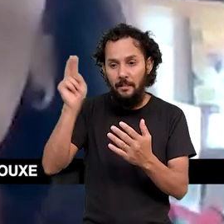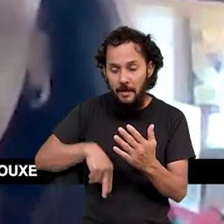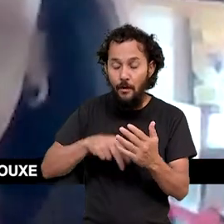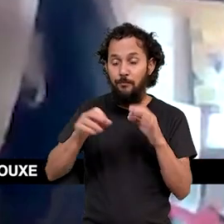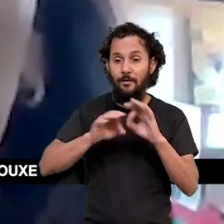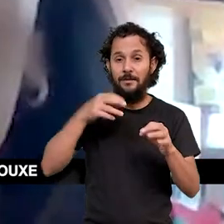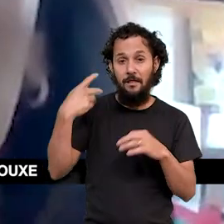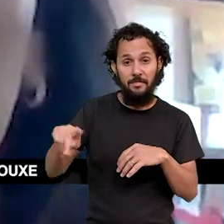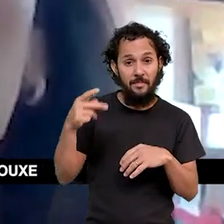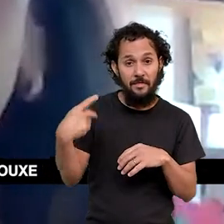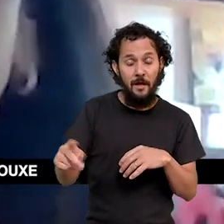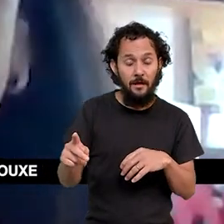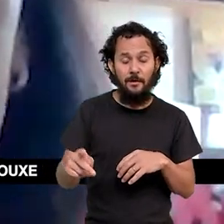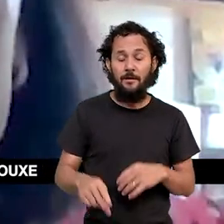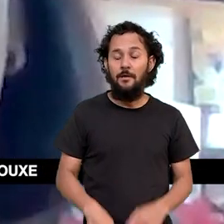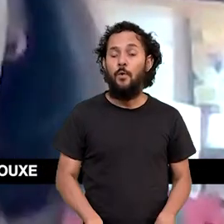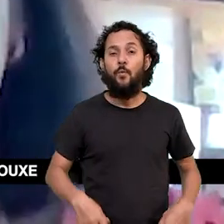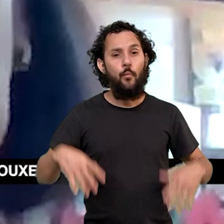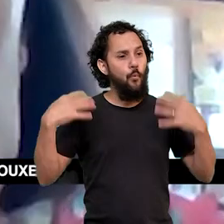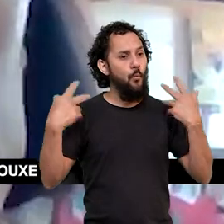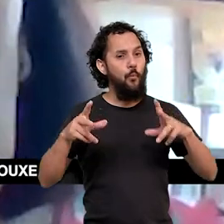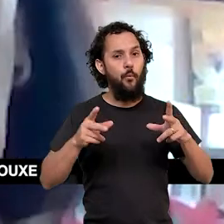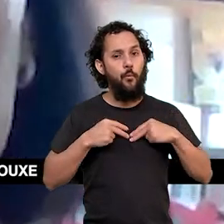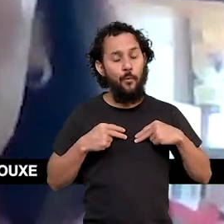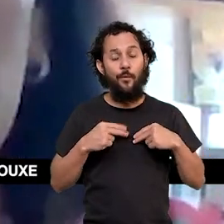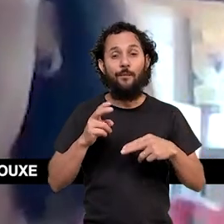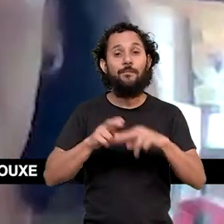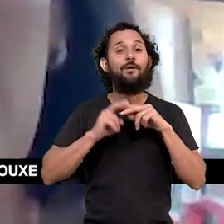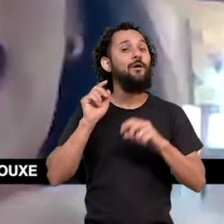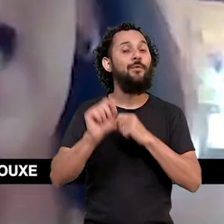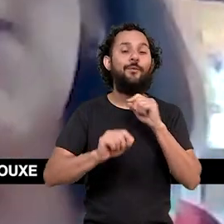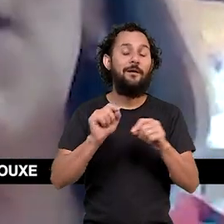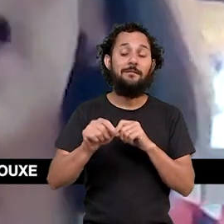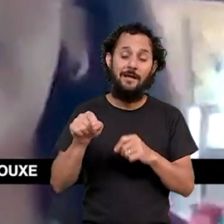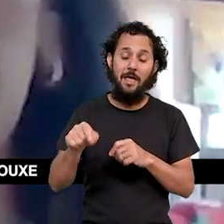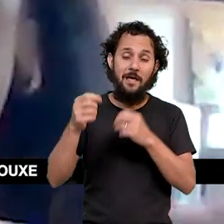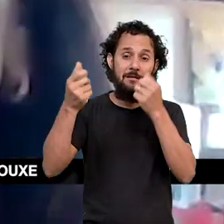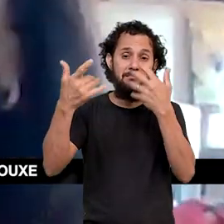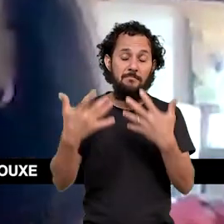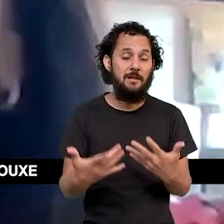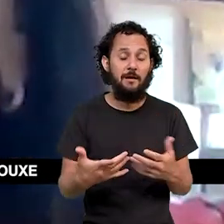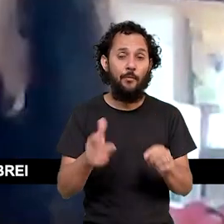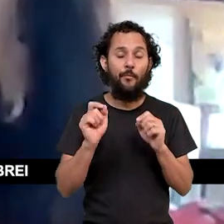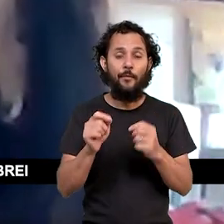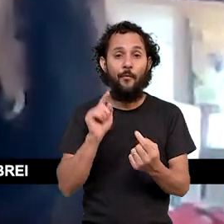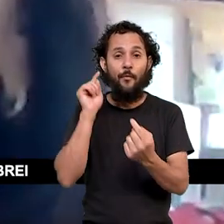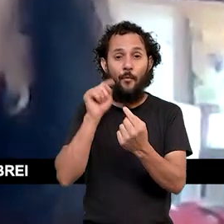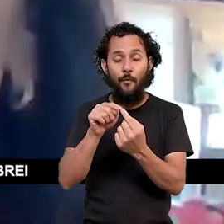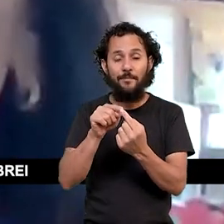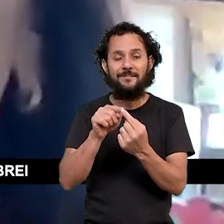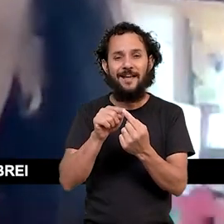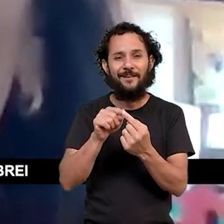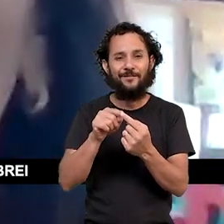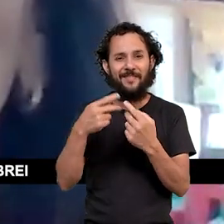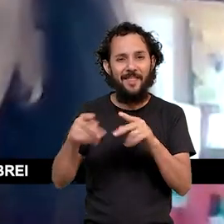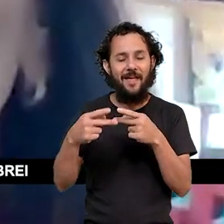o projeto dela, exatamente por conta, ela trouxe como